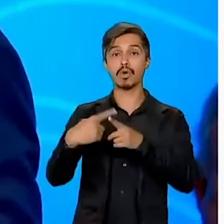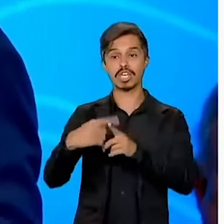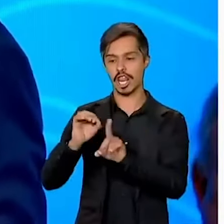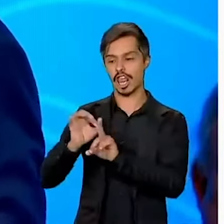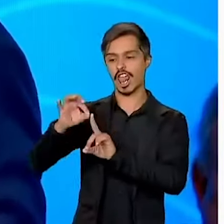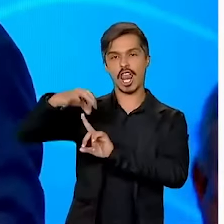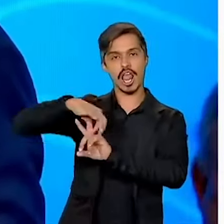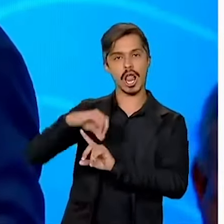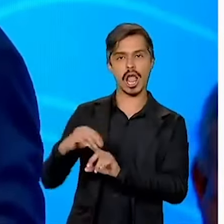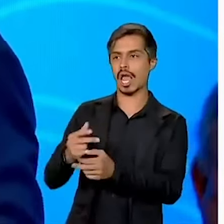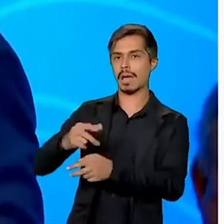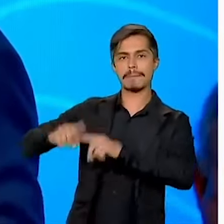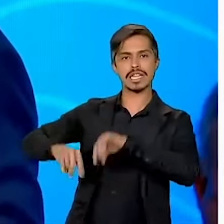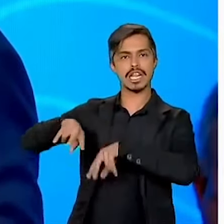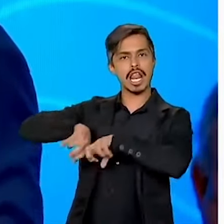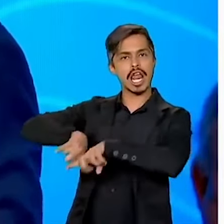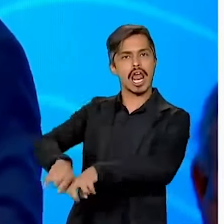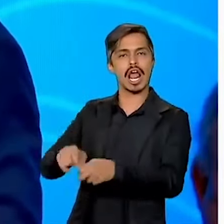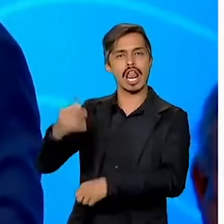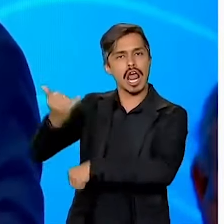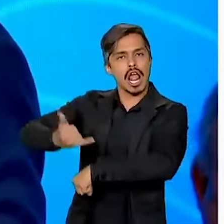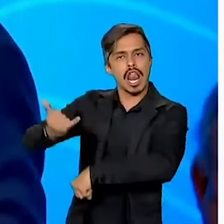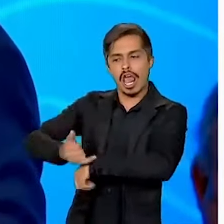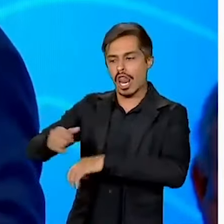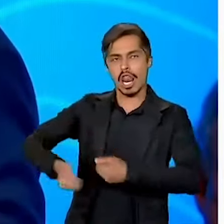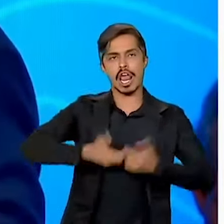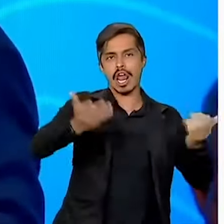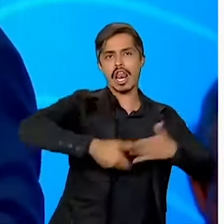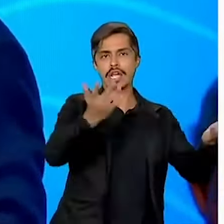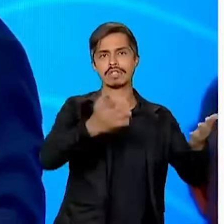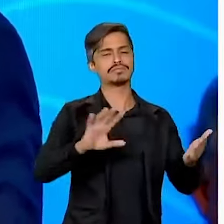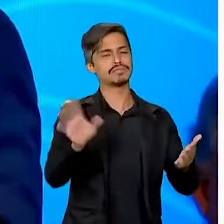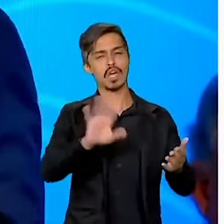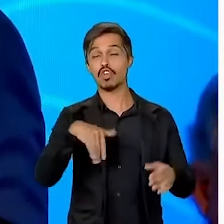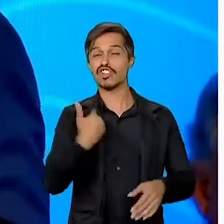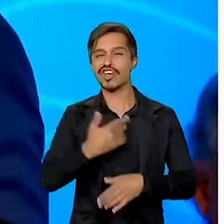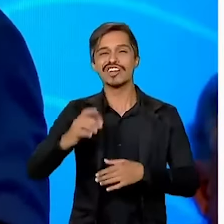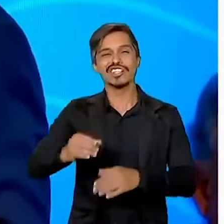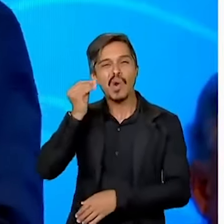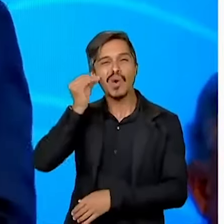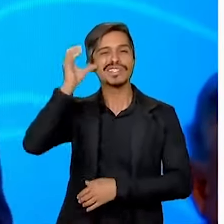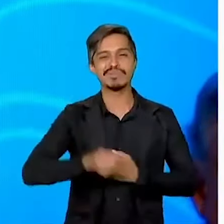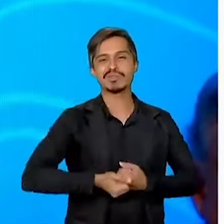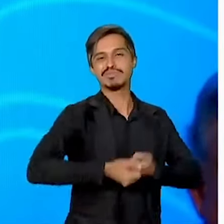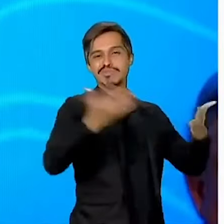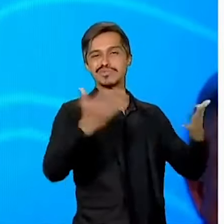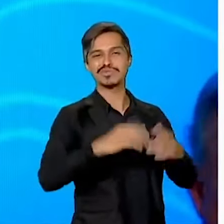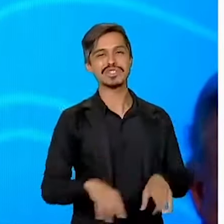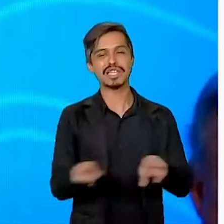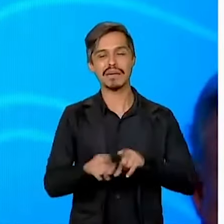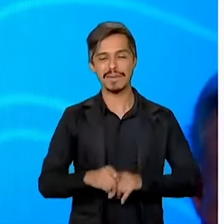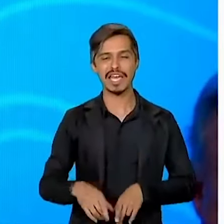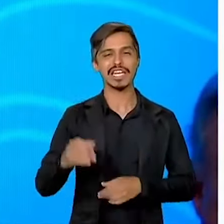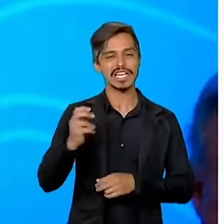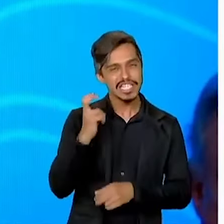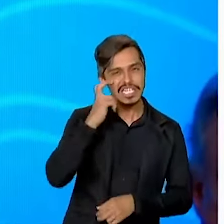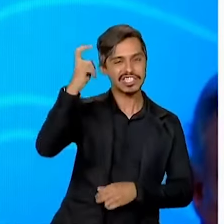ferro, quando a gente estiver exportando conhecimento, quando a gente estiver exportando tecnologia, quando estiver exportando inteligência.